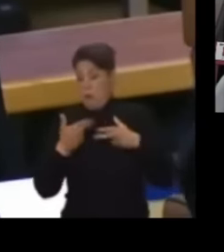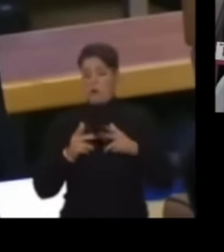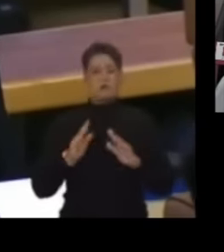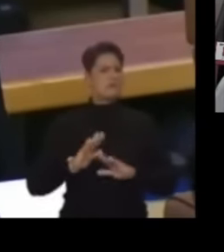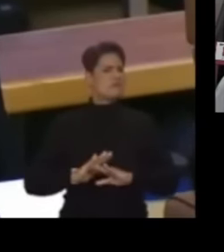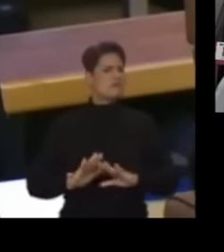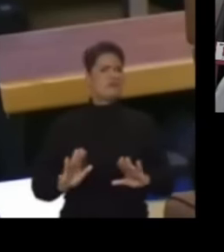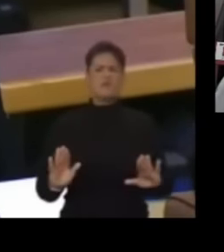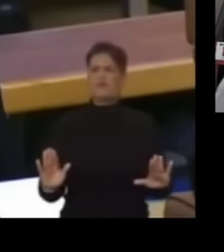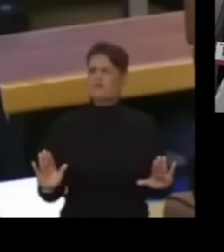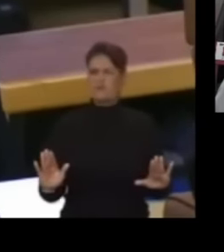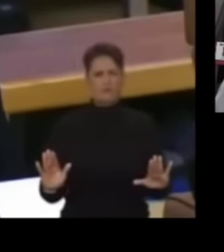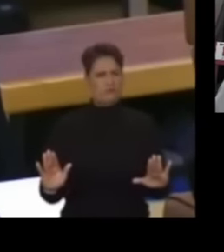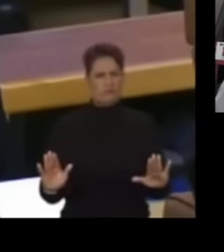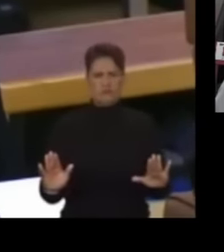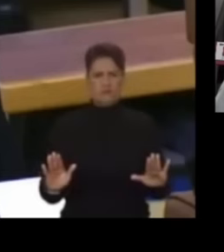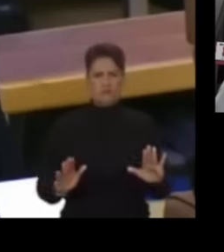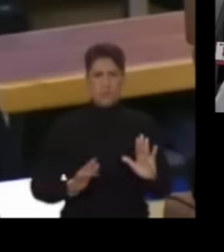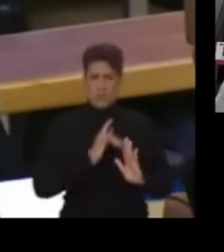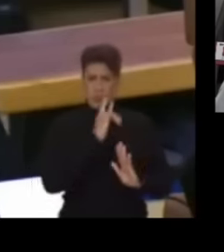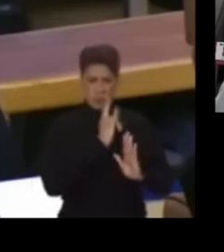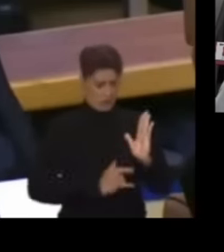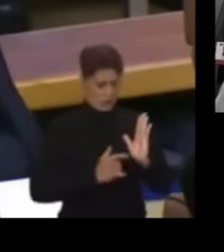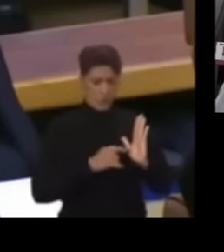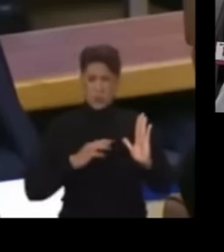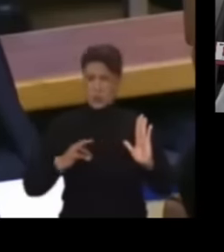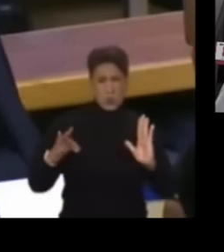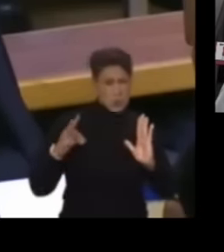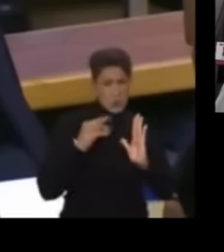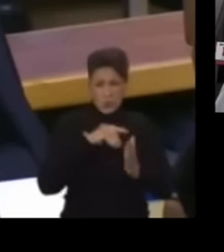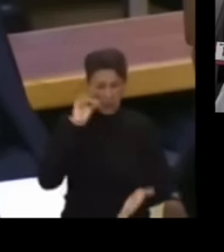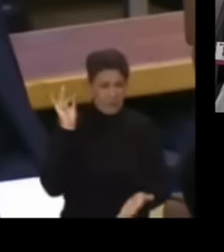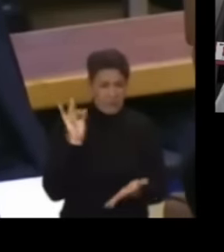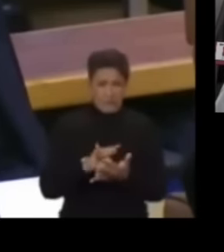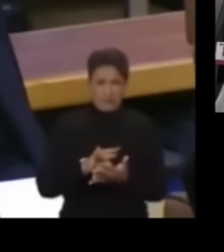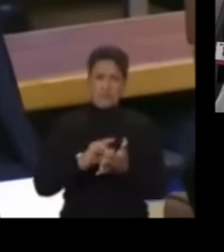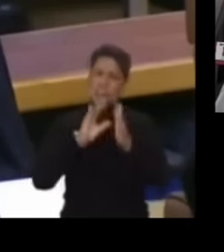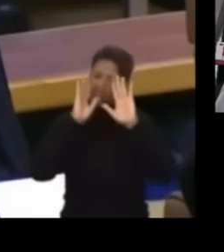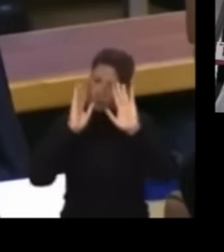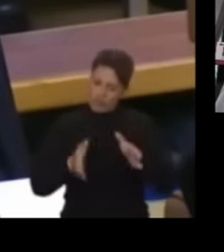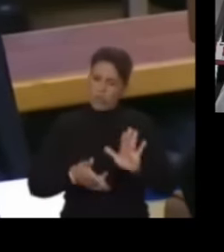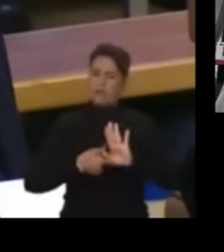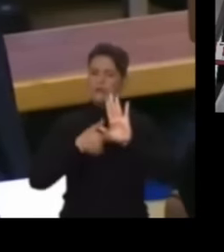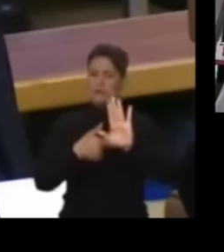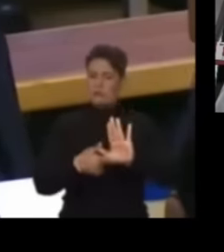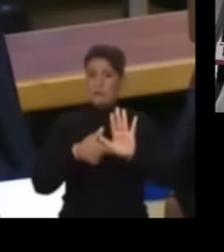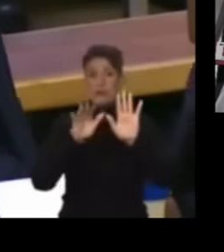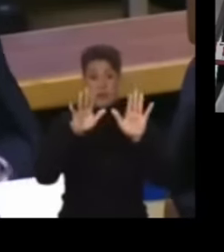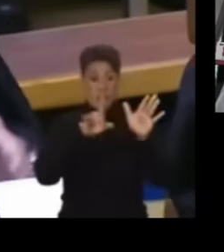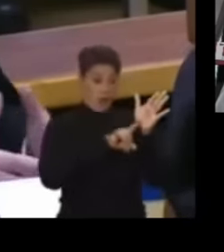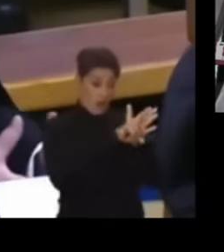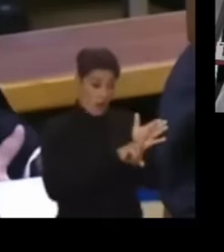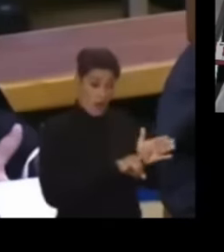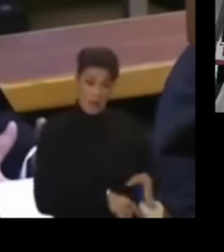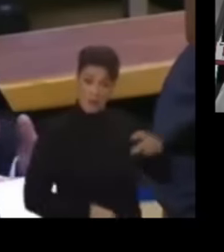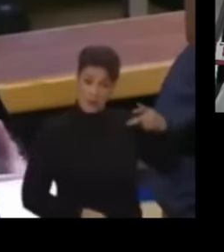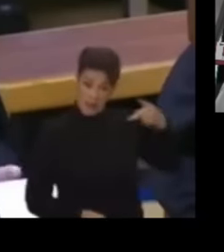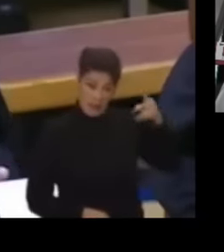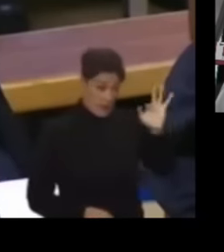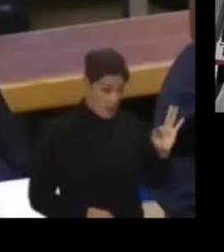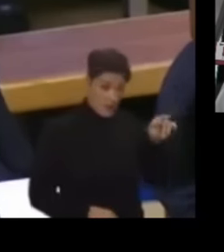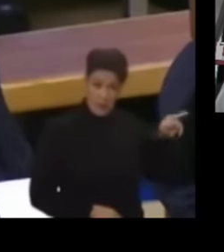documentos oficiais juntados, a investigação correndo pela Polícia Federal, todos já